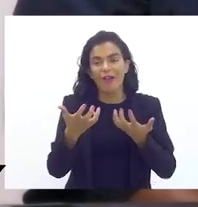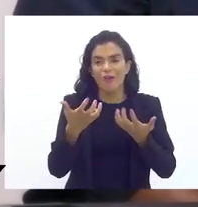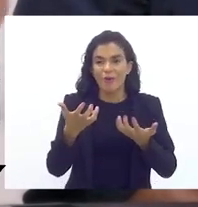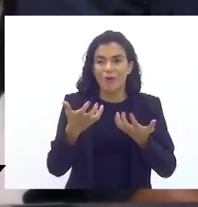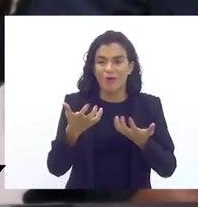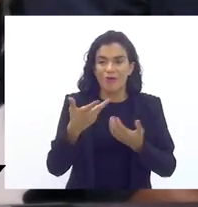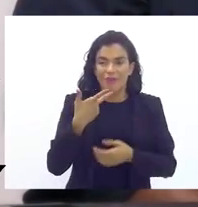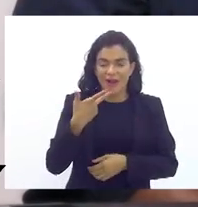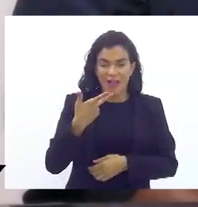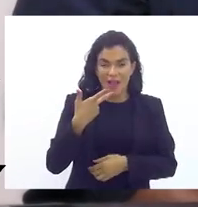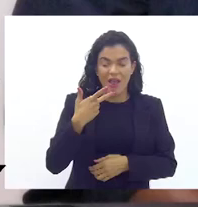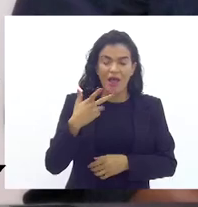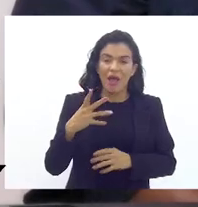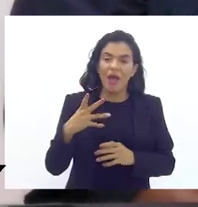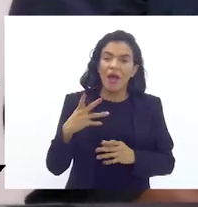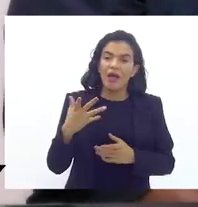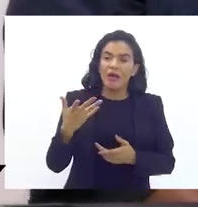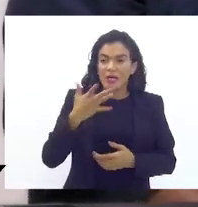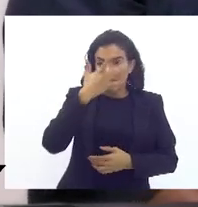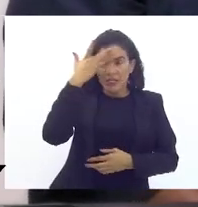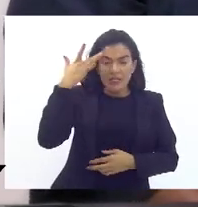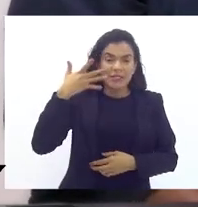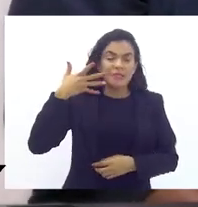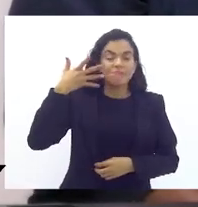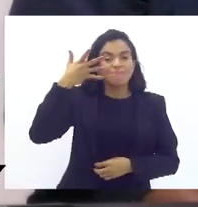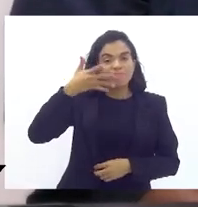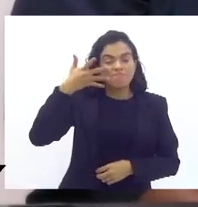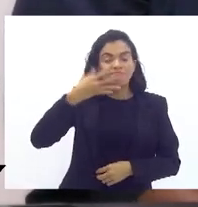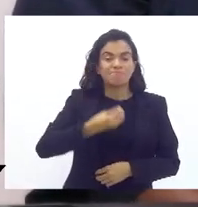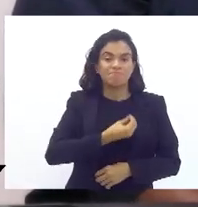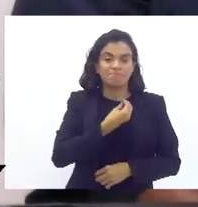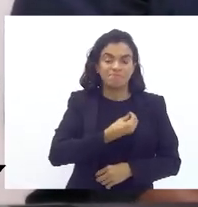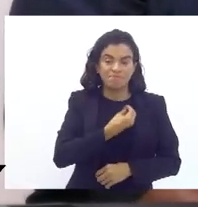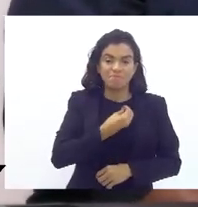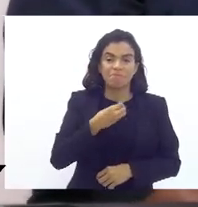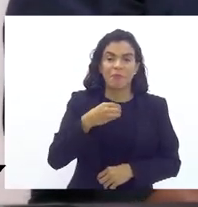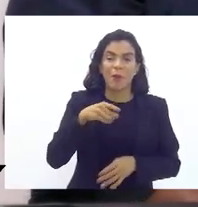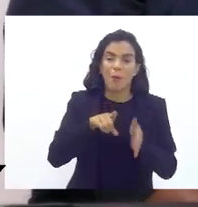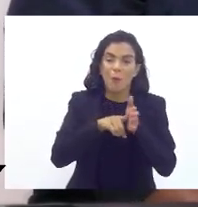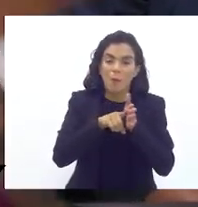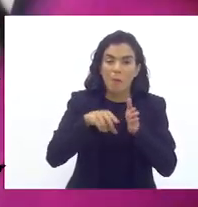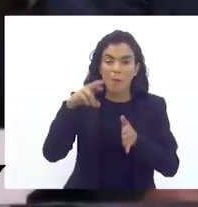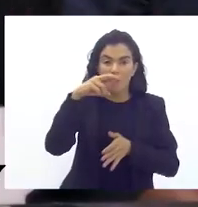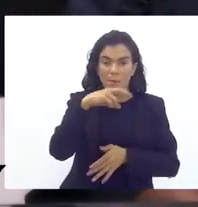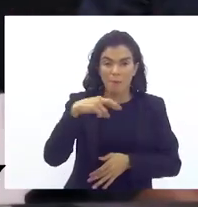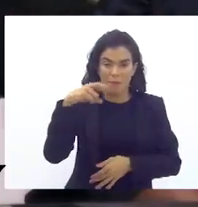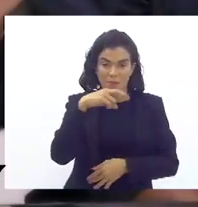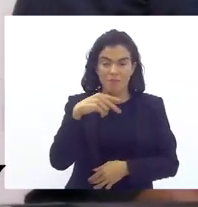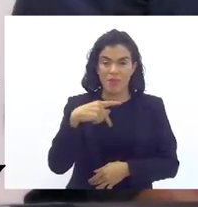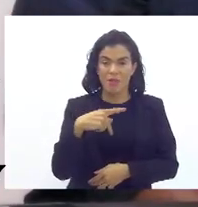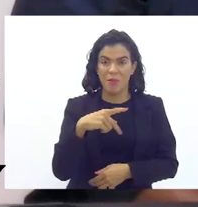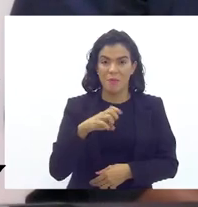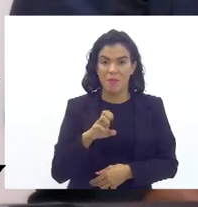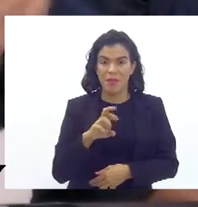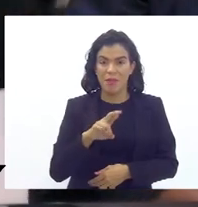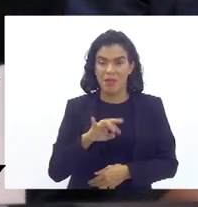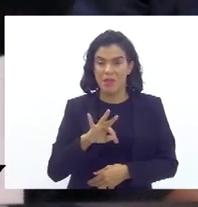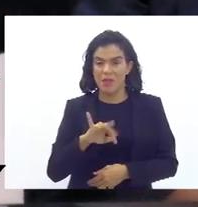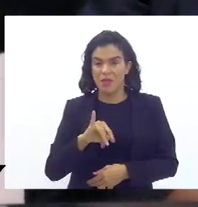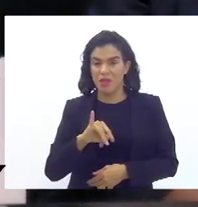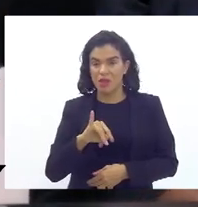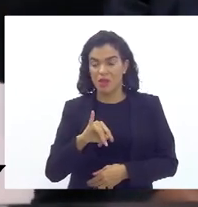atores presentes que são os peritos criminais Eu participo de uma CPI